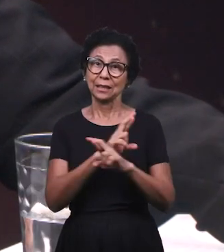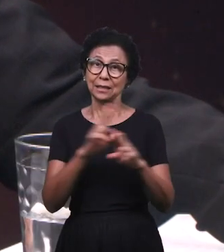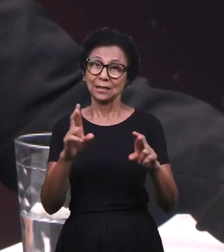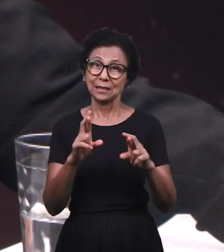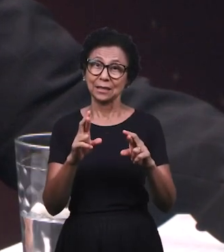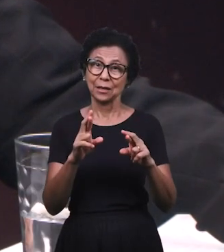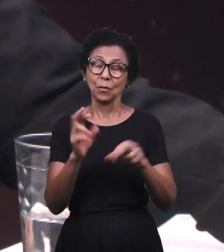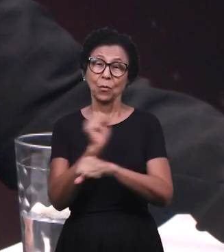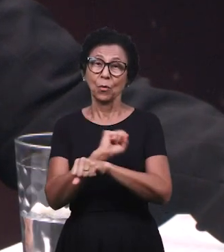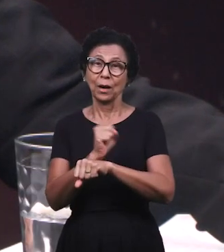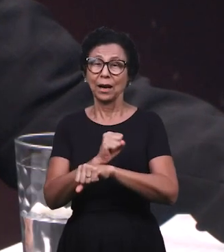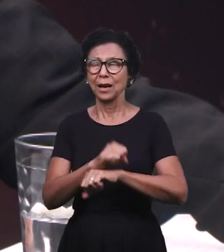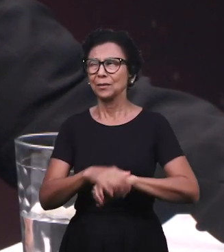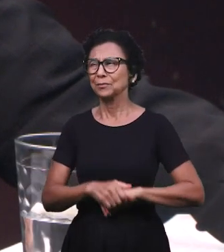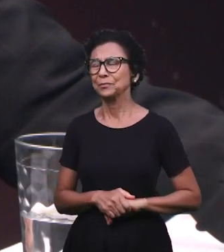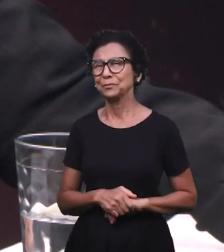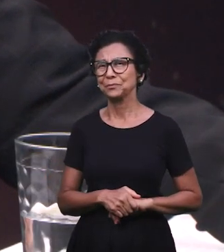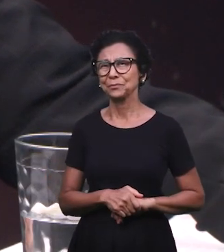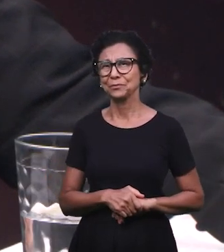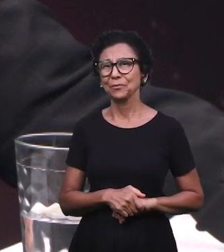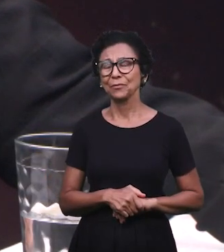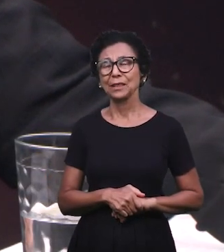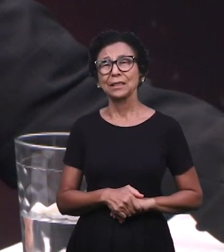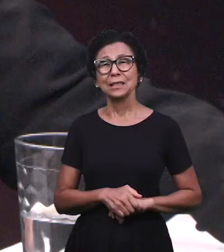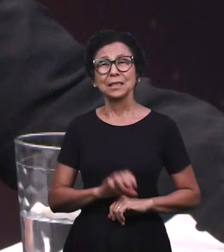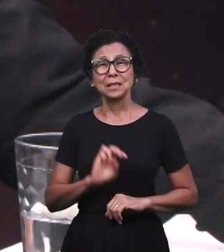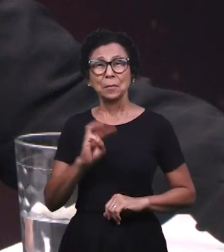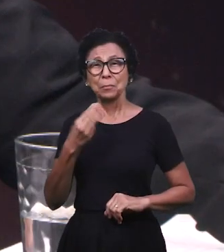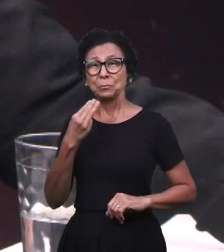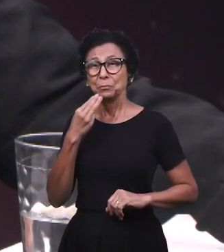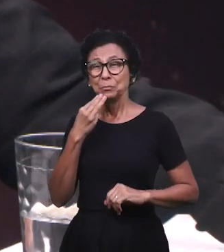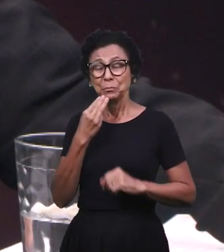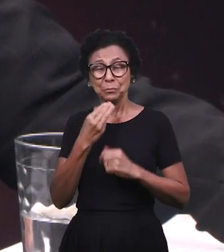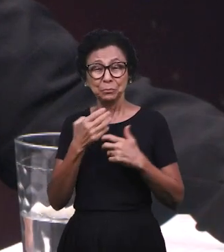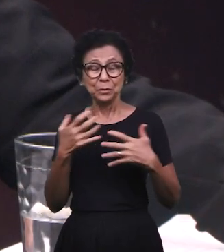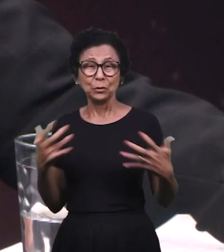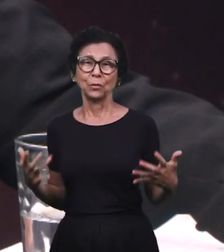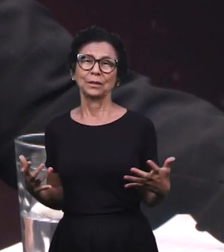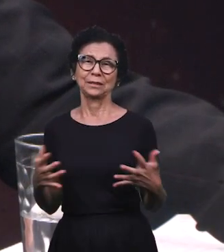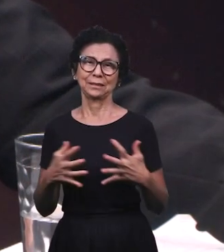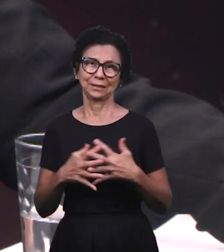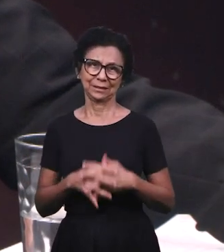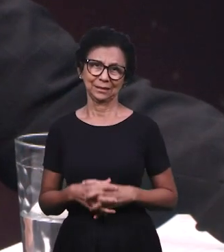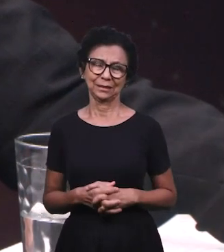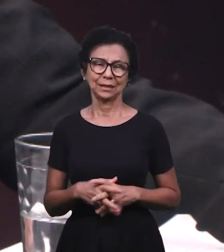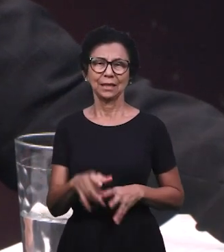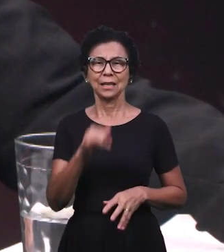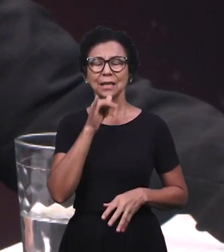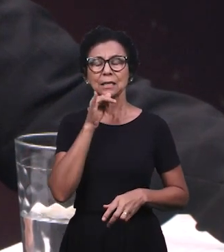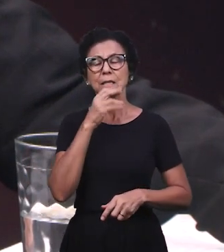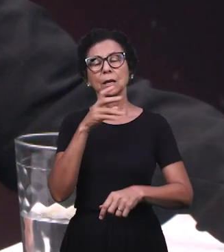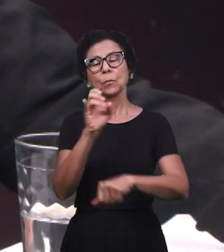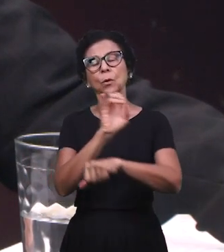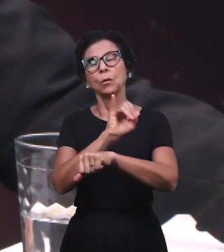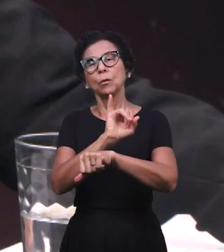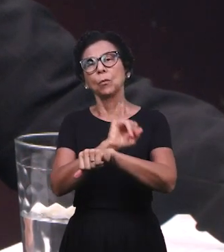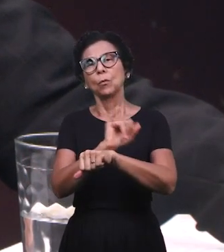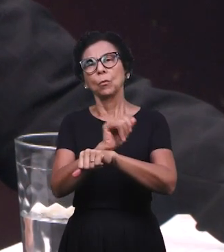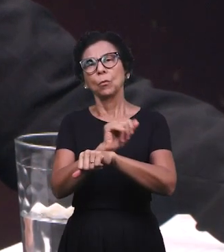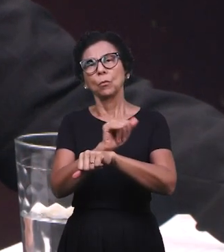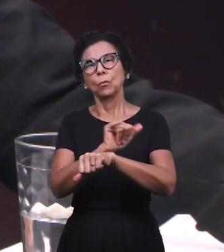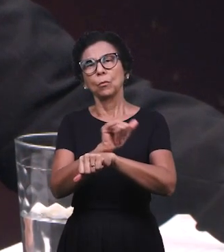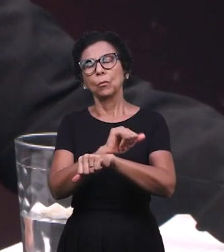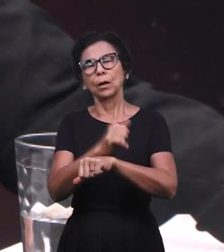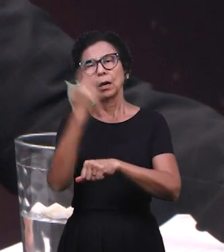bilhões. Só pela eficiência. Porque um carro normal, a gente coloca lá a gasolina, ele tem a eficiência ali de transformar